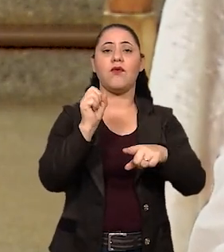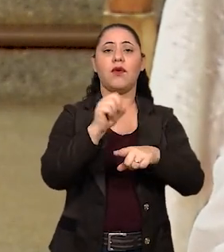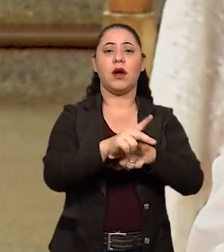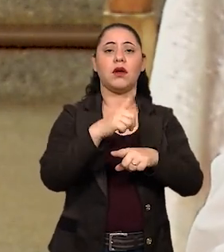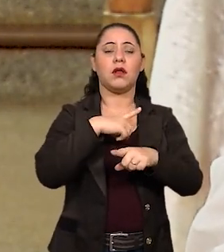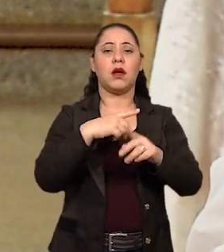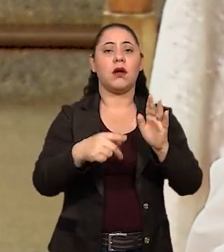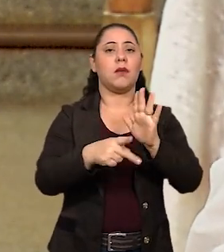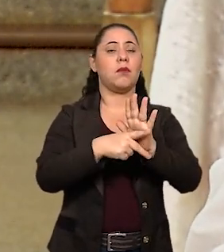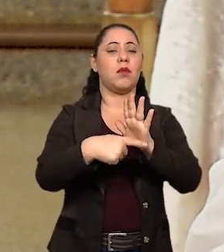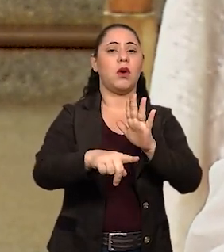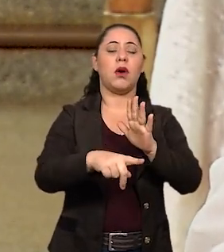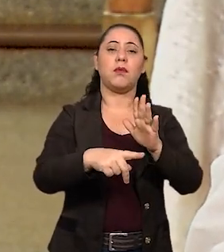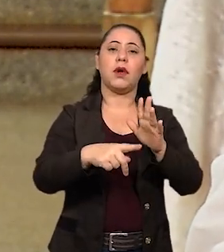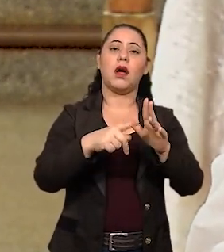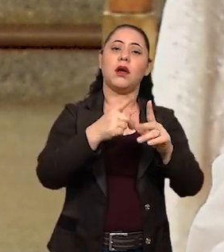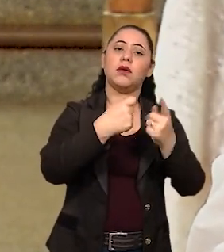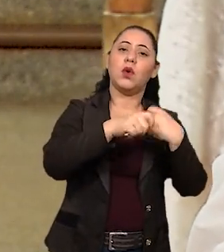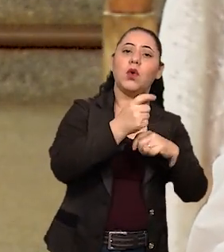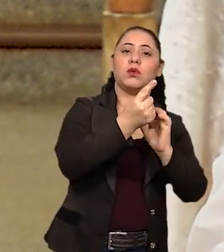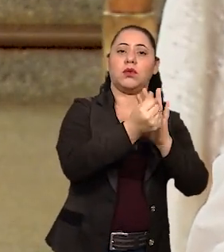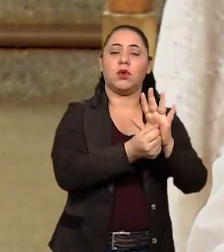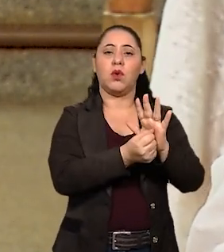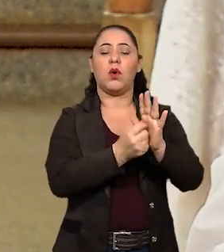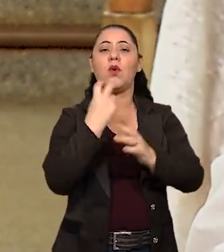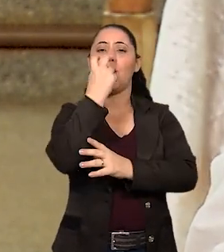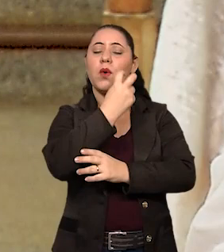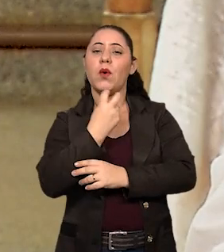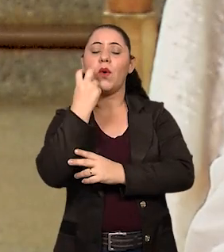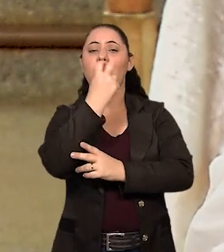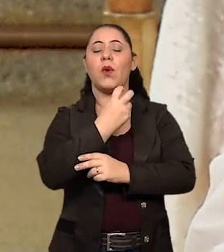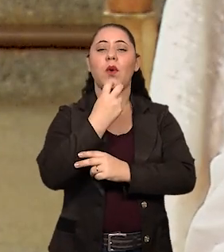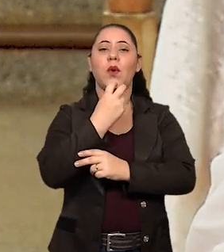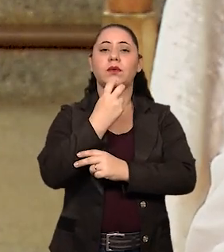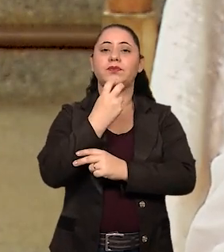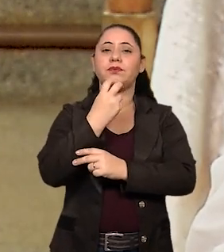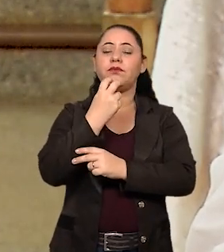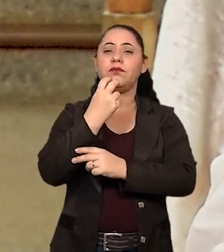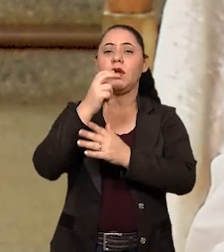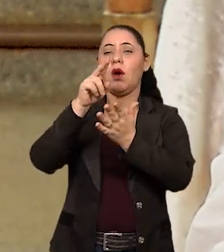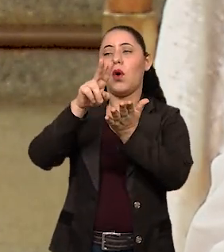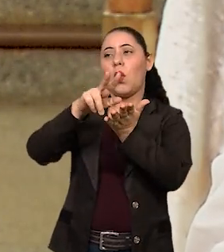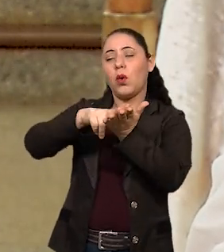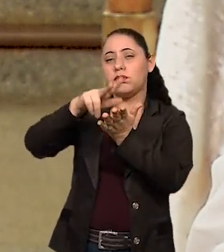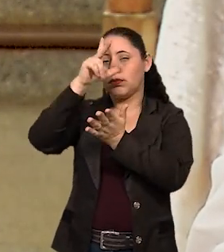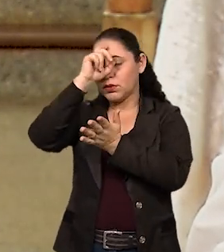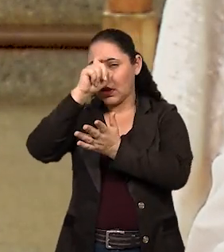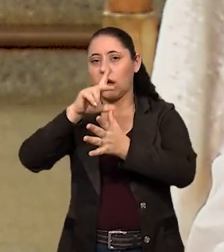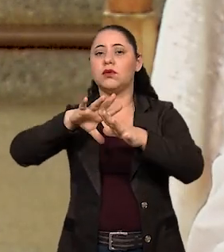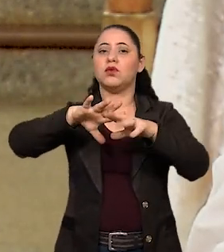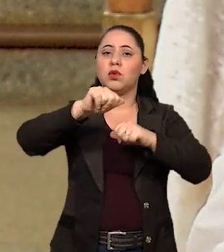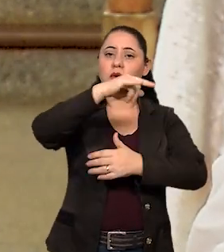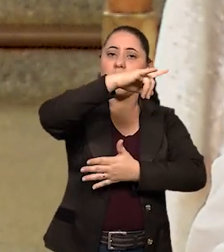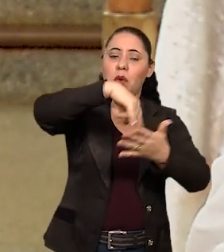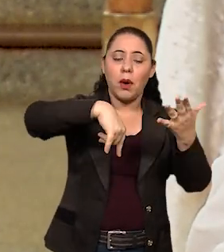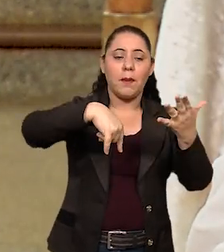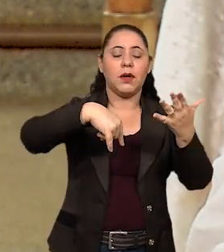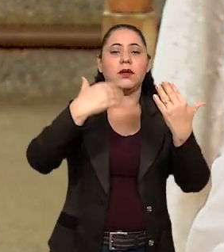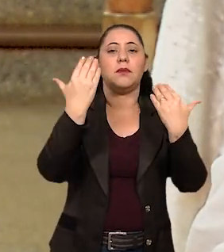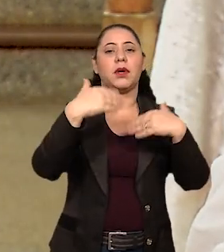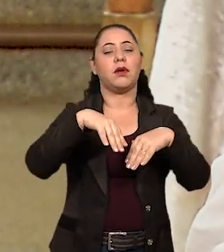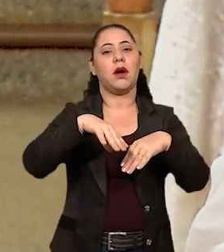os cargos existem tesoureiro, hospitaleiro, orador, escrivão, então a gente mexe muito com documentação, aprende a